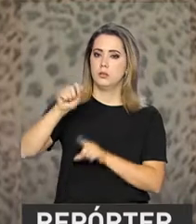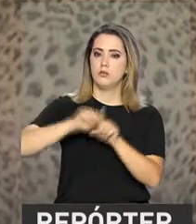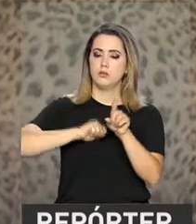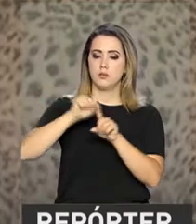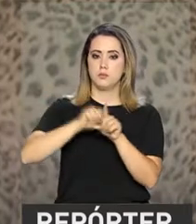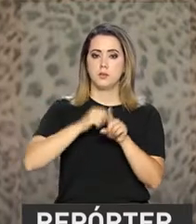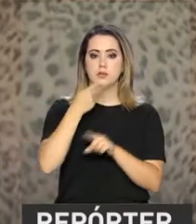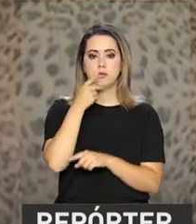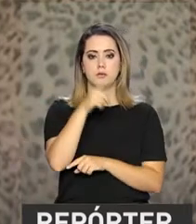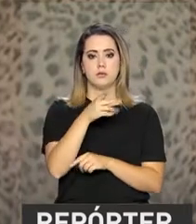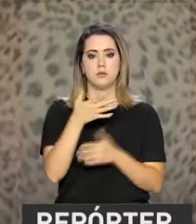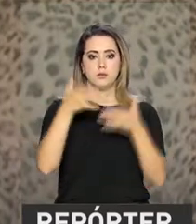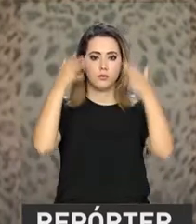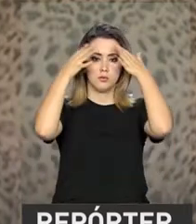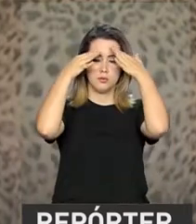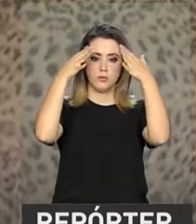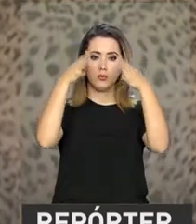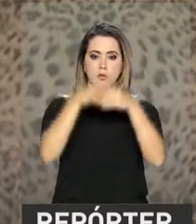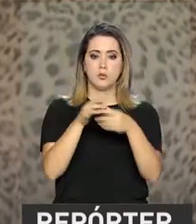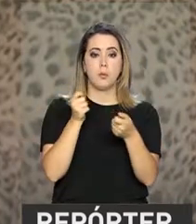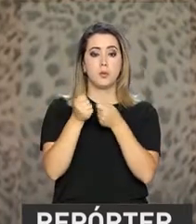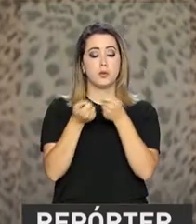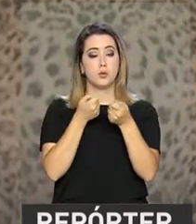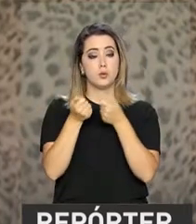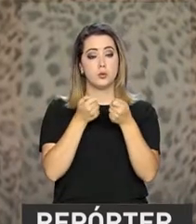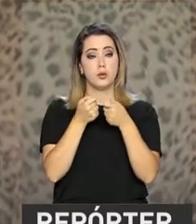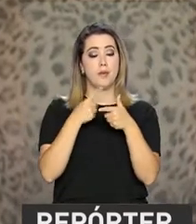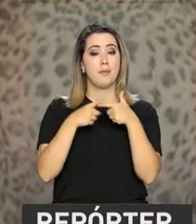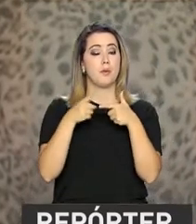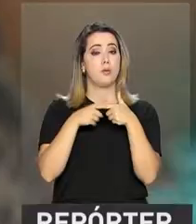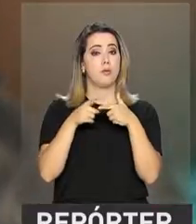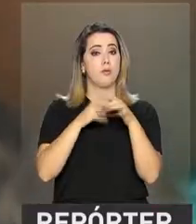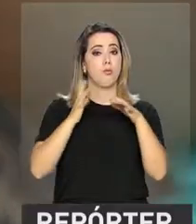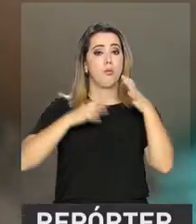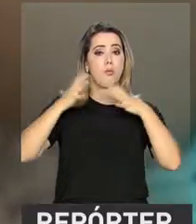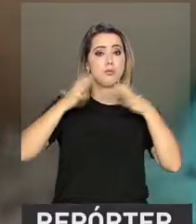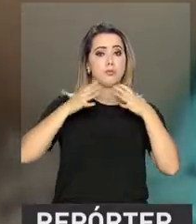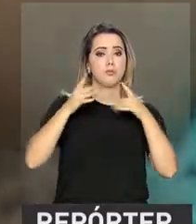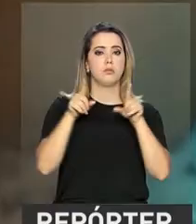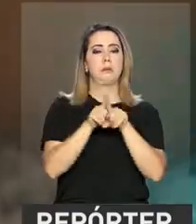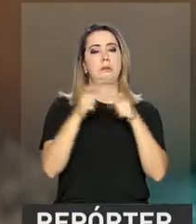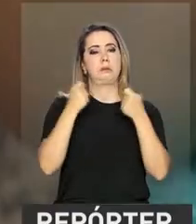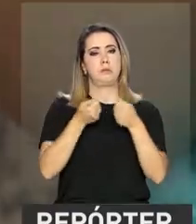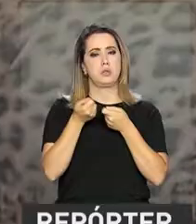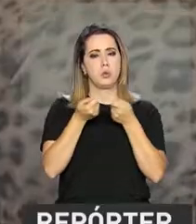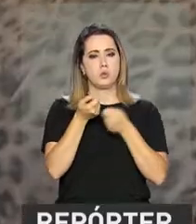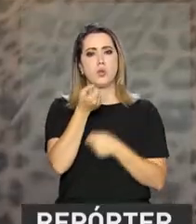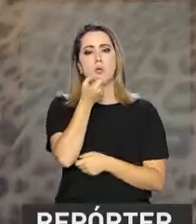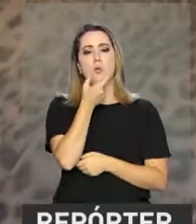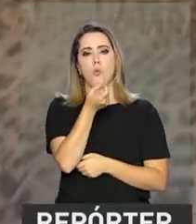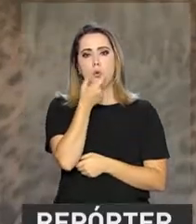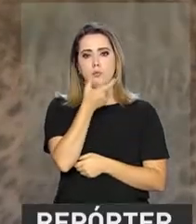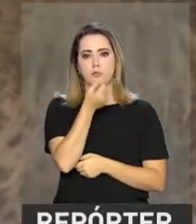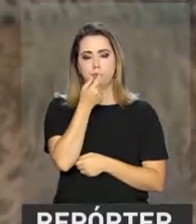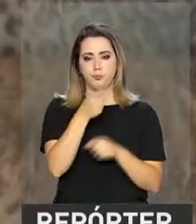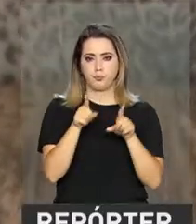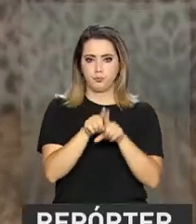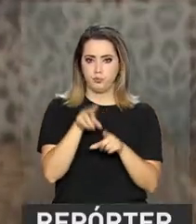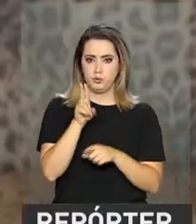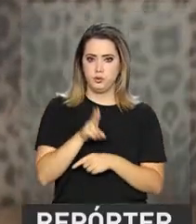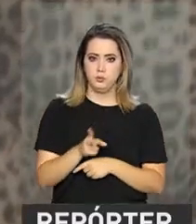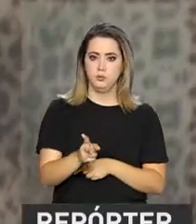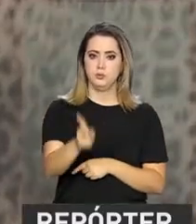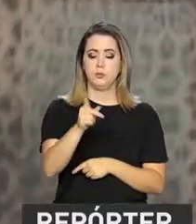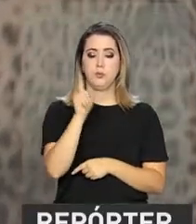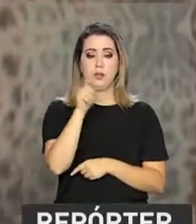conta que para o controle de convenções ele precisa fazer uso constante de um medicamento o valproato de sódio